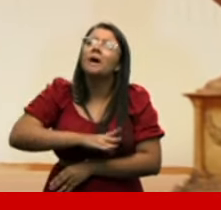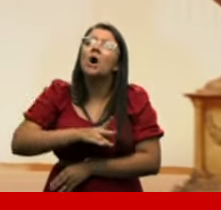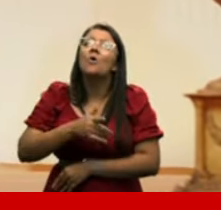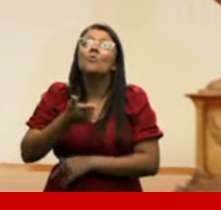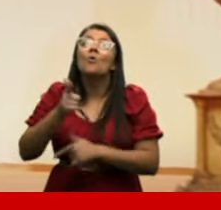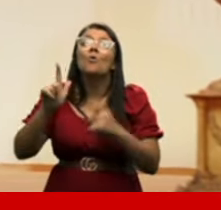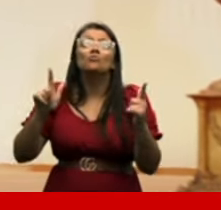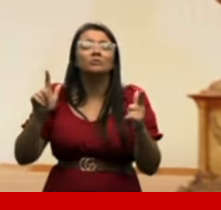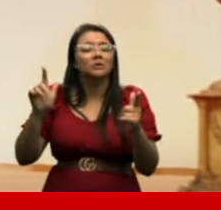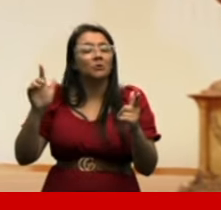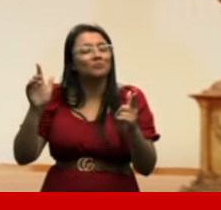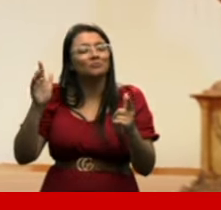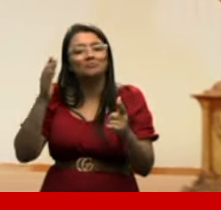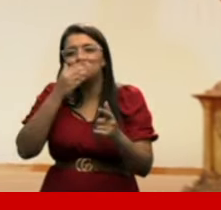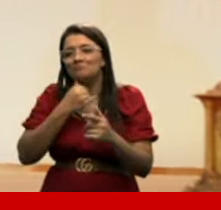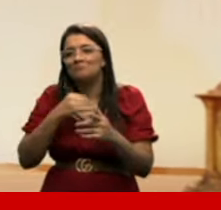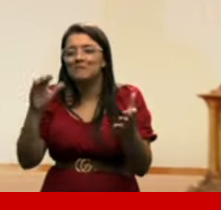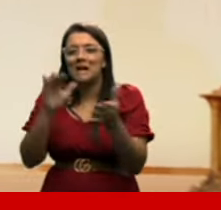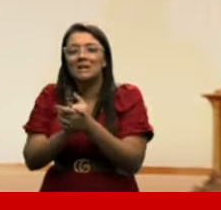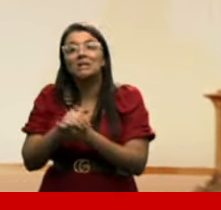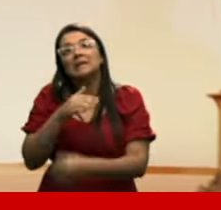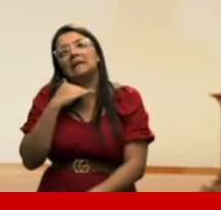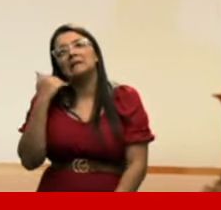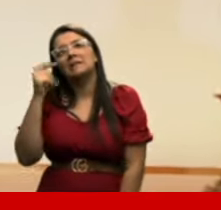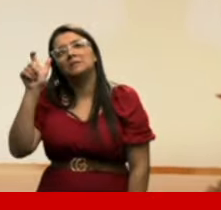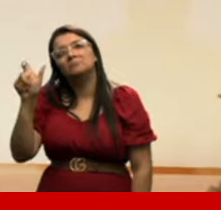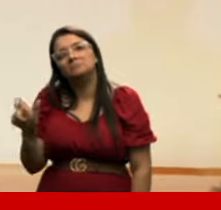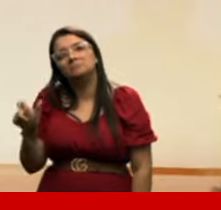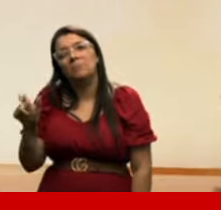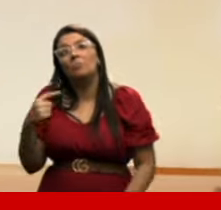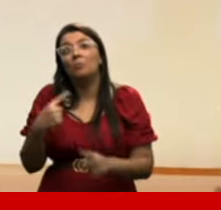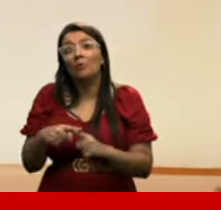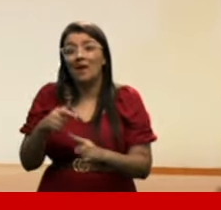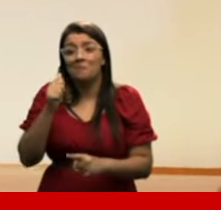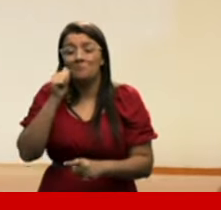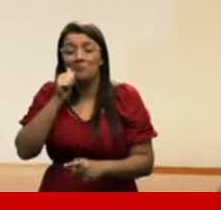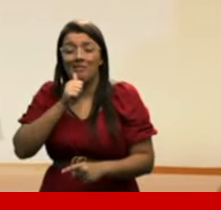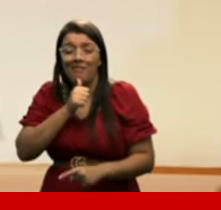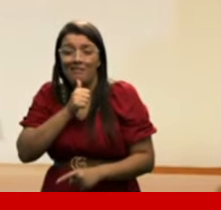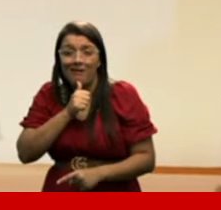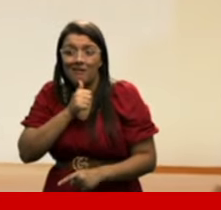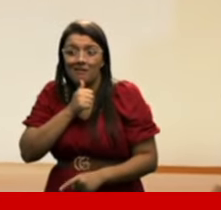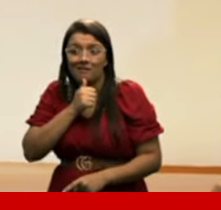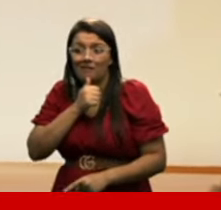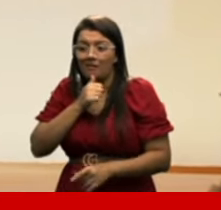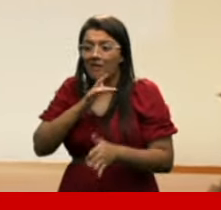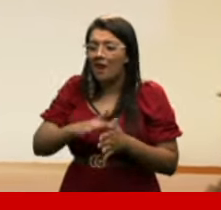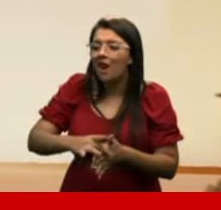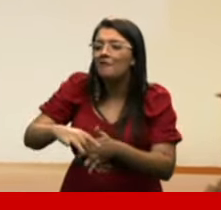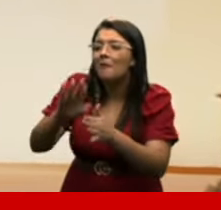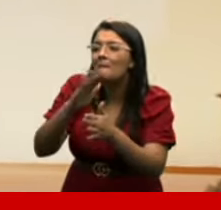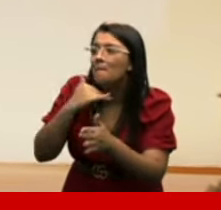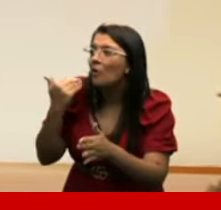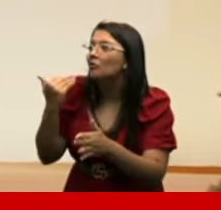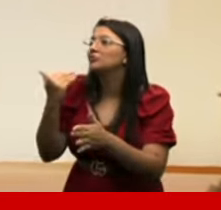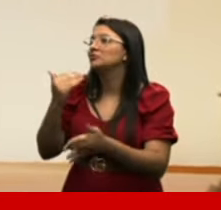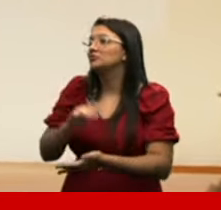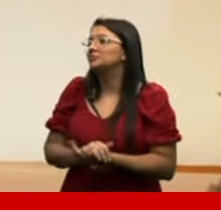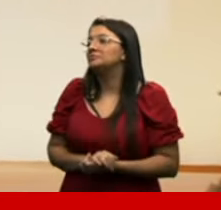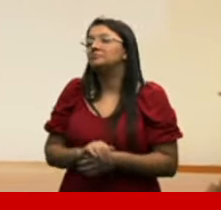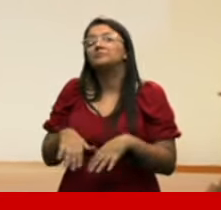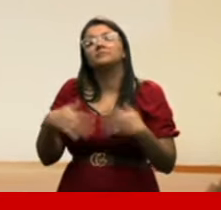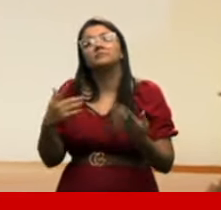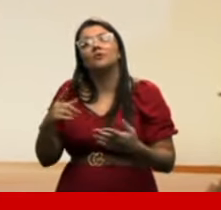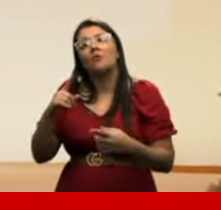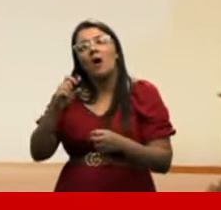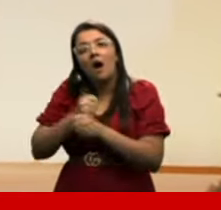depois eles morreram. Elas levaram eles à morte. Então, fica para o